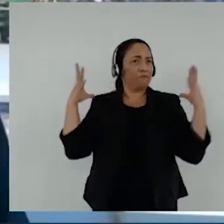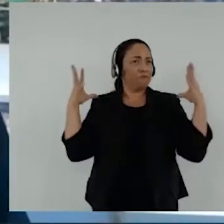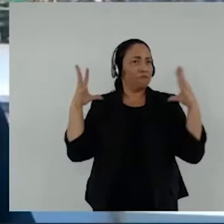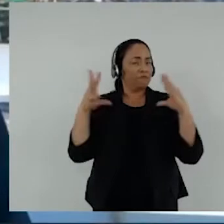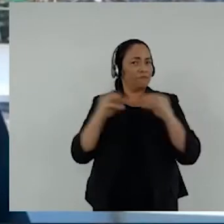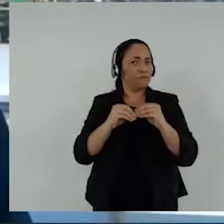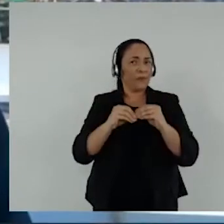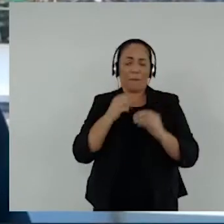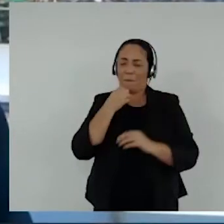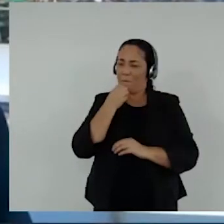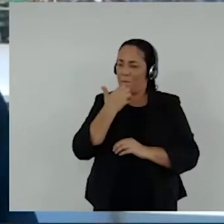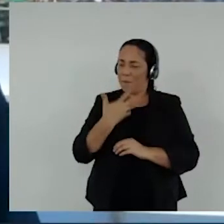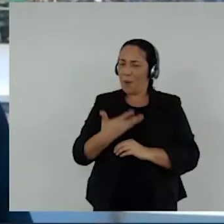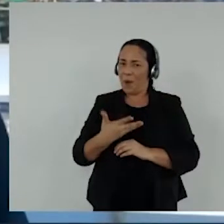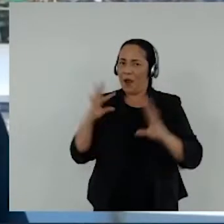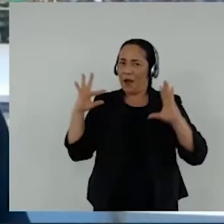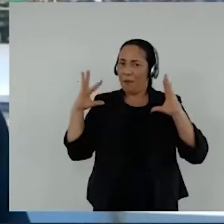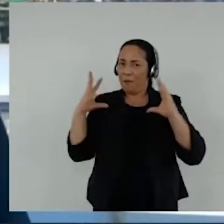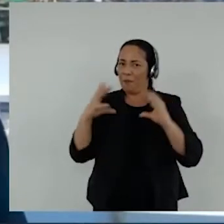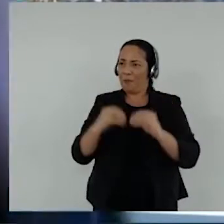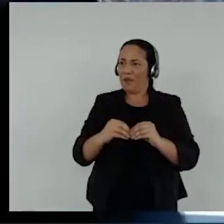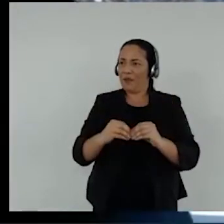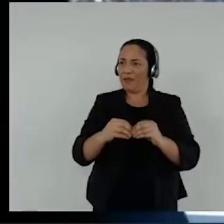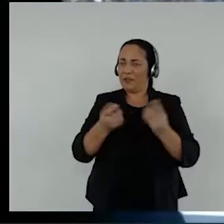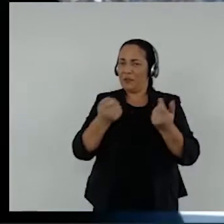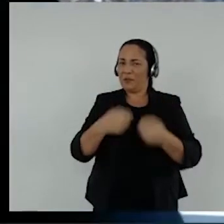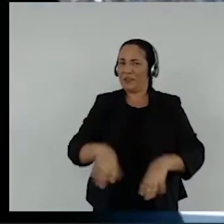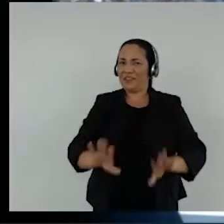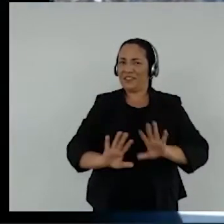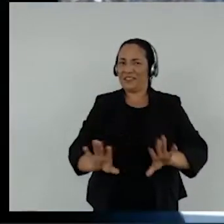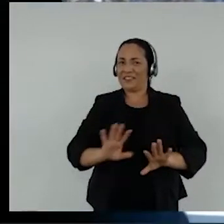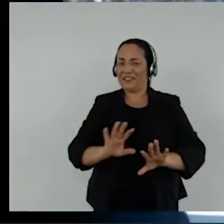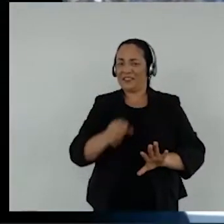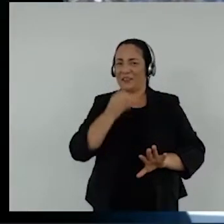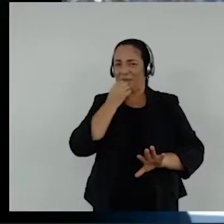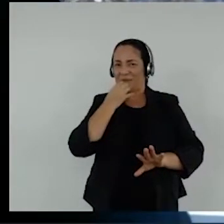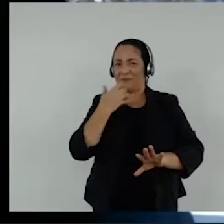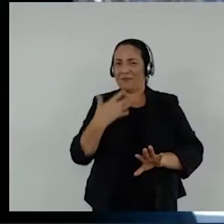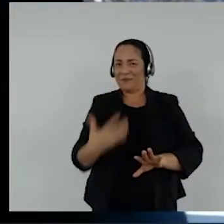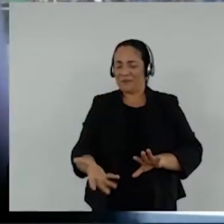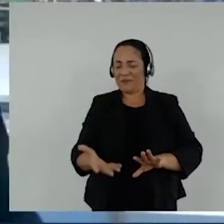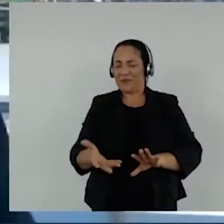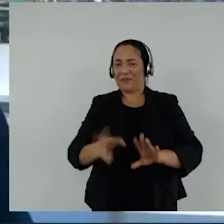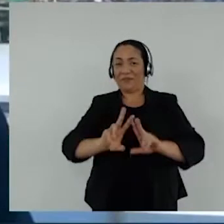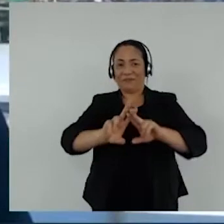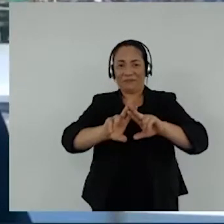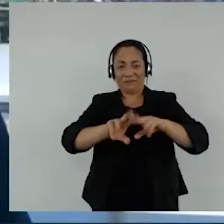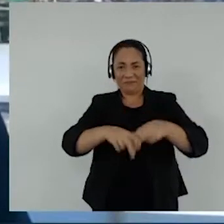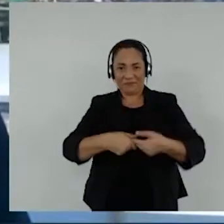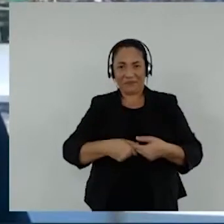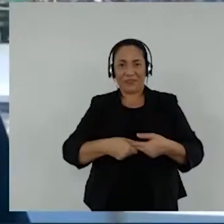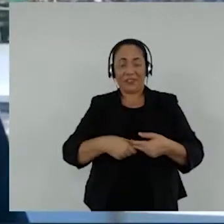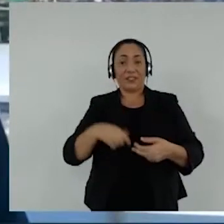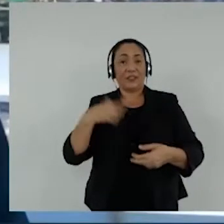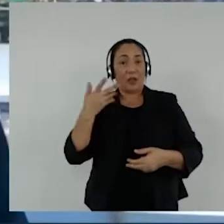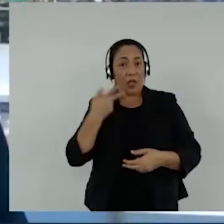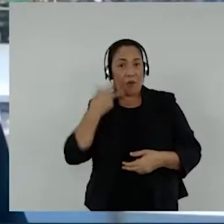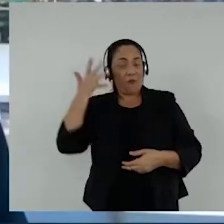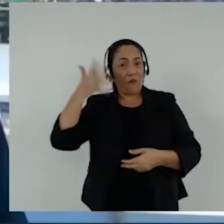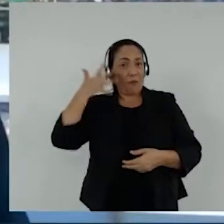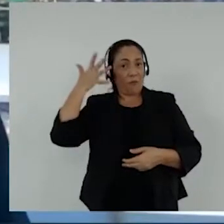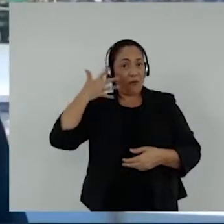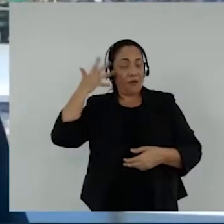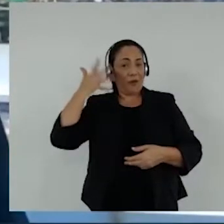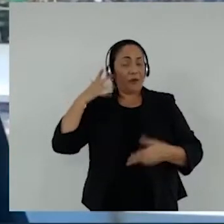né? E se elas não forem breves, não precisam nem ser tão boas assim, né? Então, por força desse pacto regimental, prometo ser extremamente breve, né?